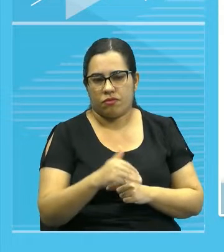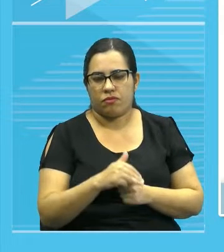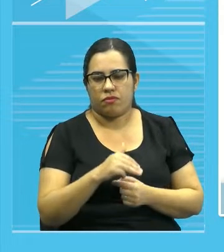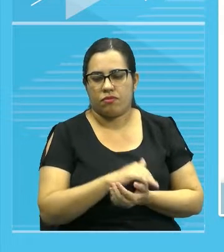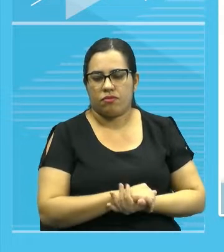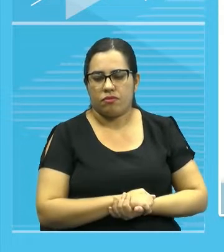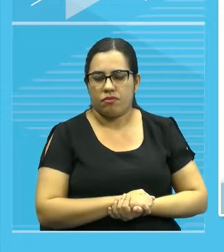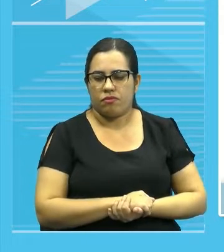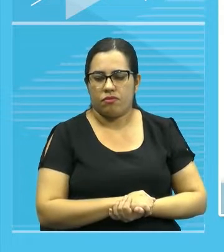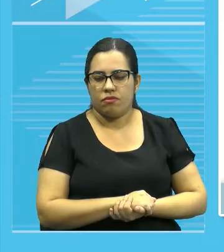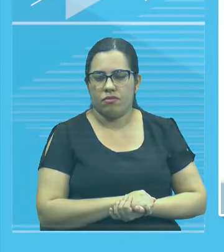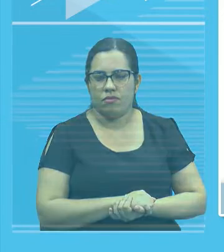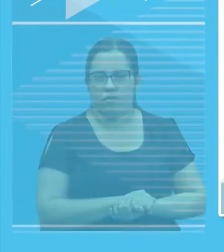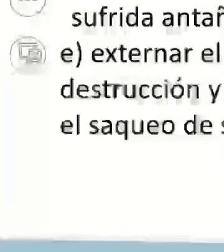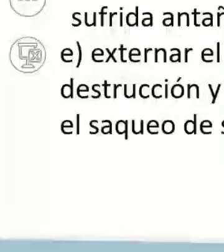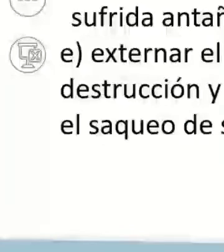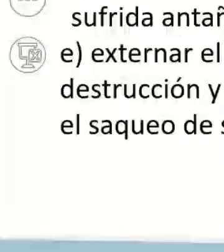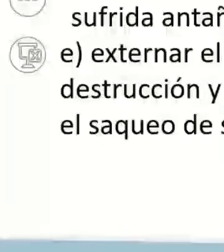Jorge